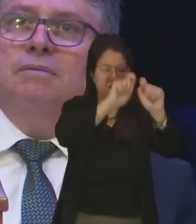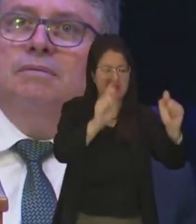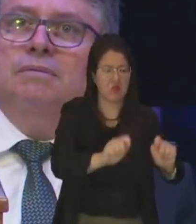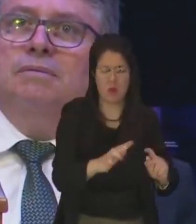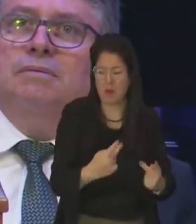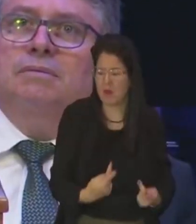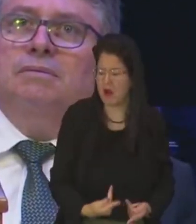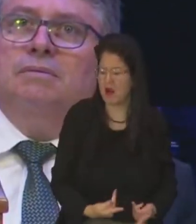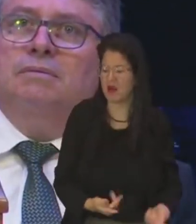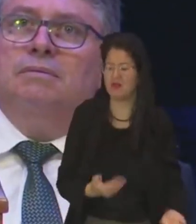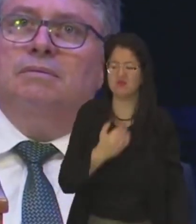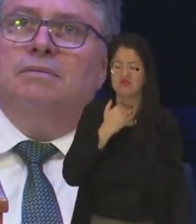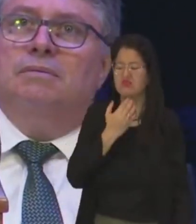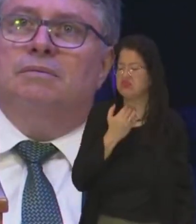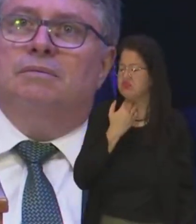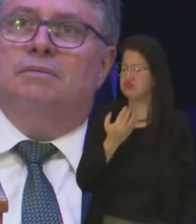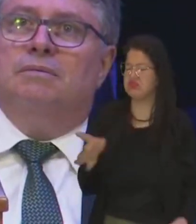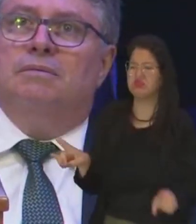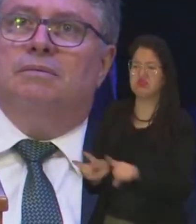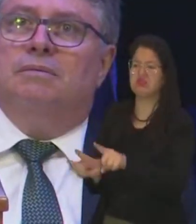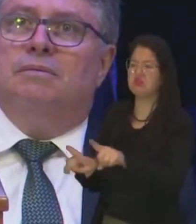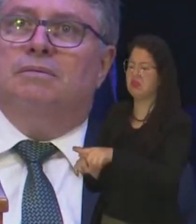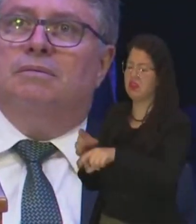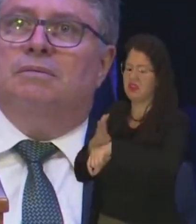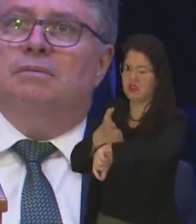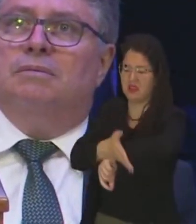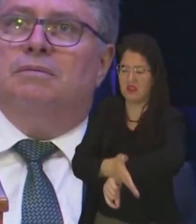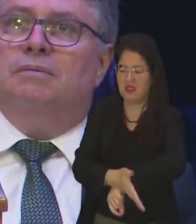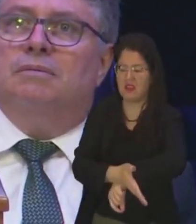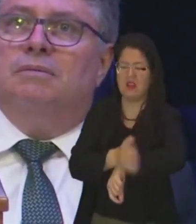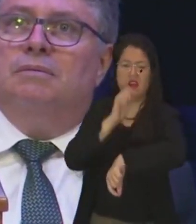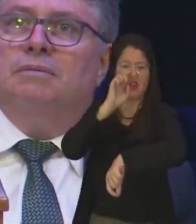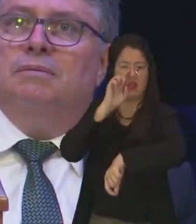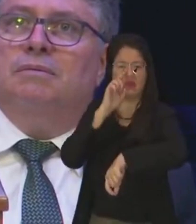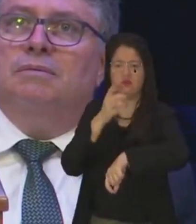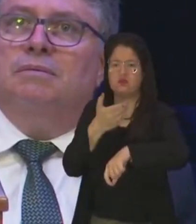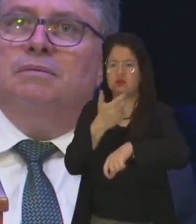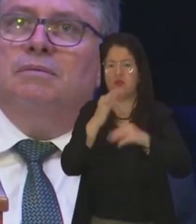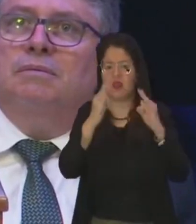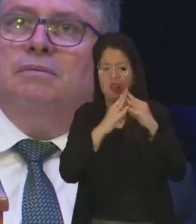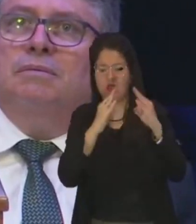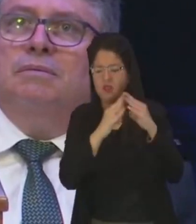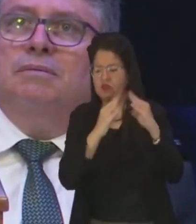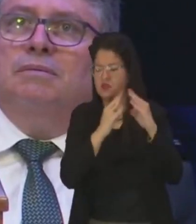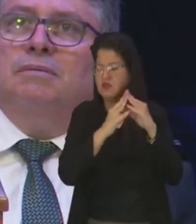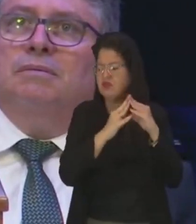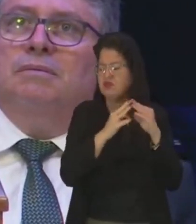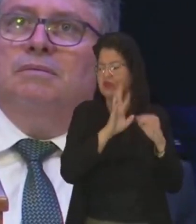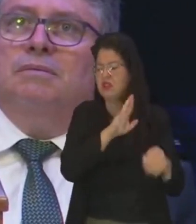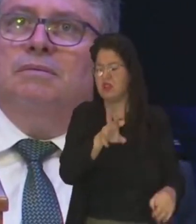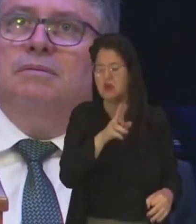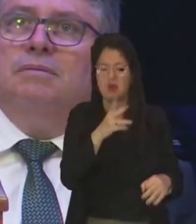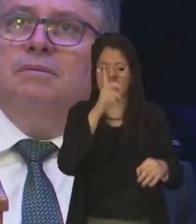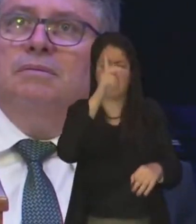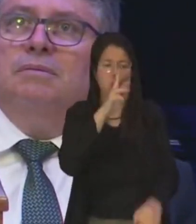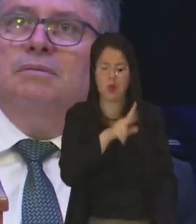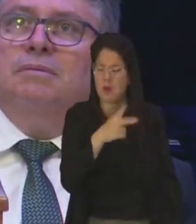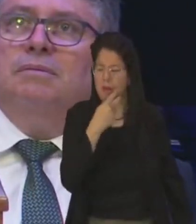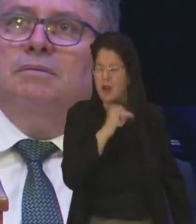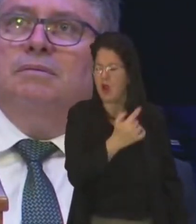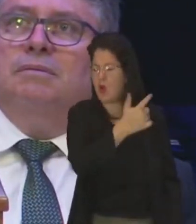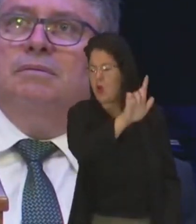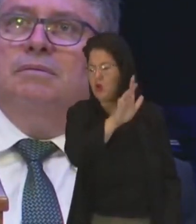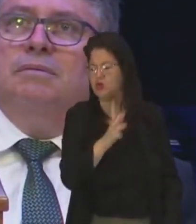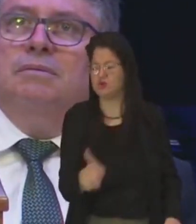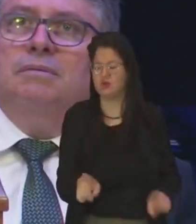faz sentido entrar numa mesquita e adorar um Deus que não é amor, que não tem relacionamento, que não é pai. Não faz sentido